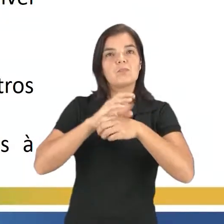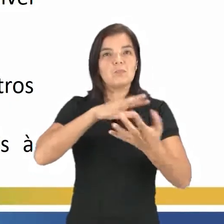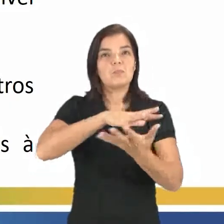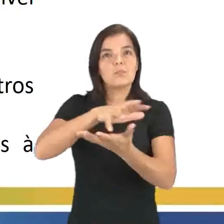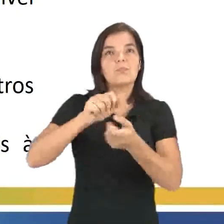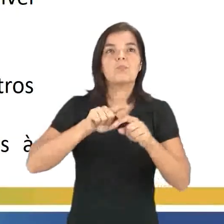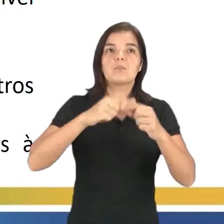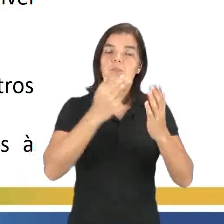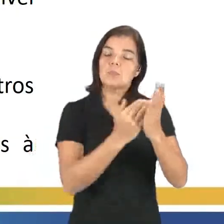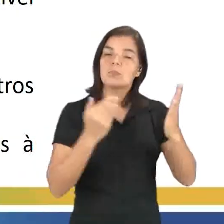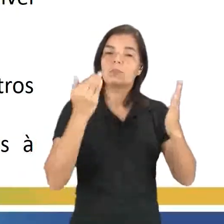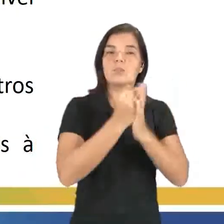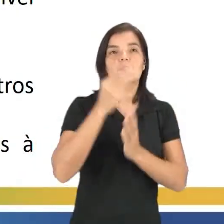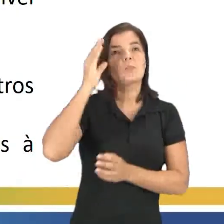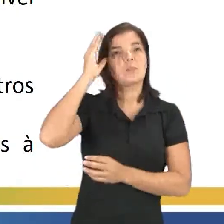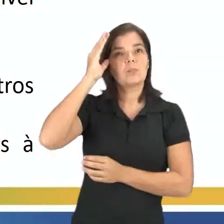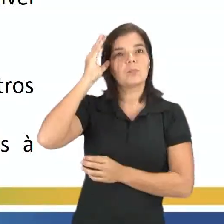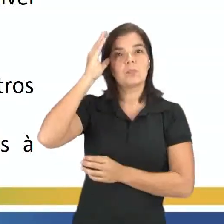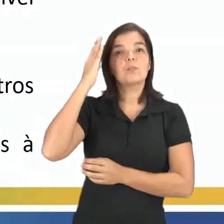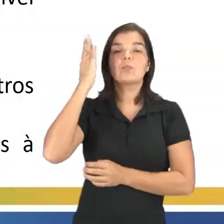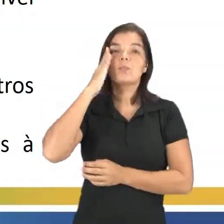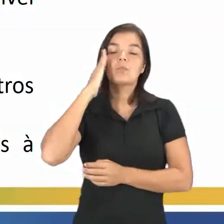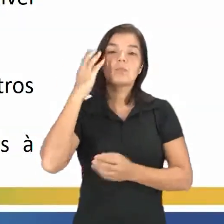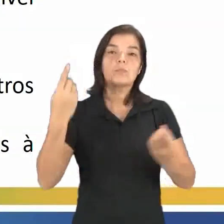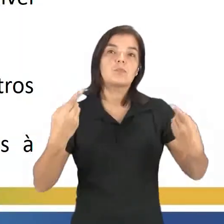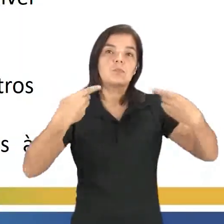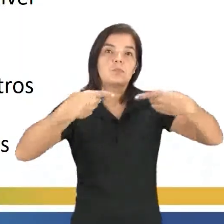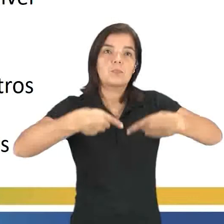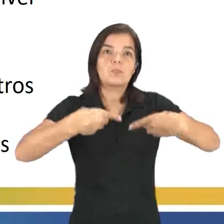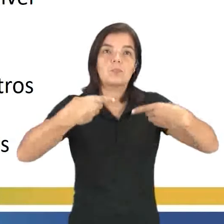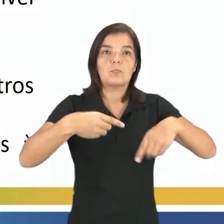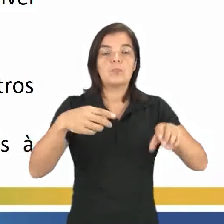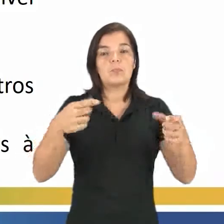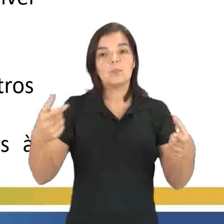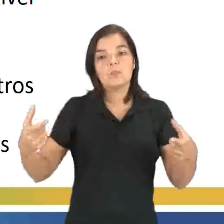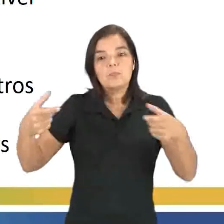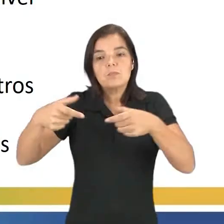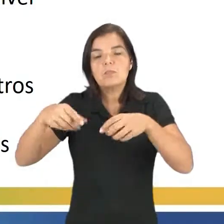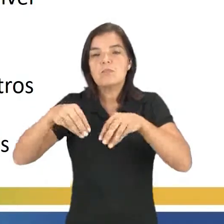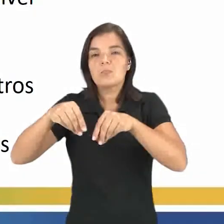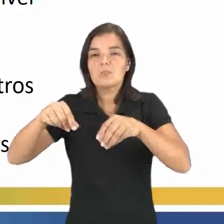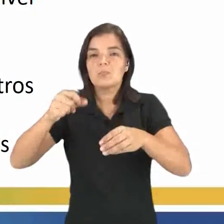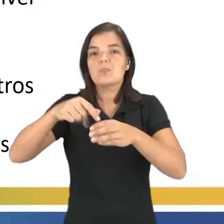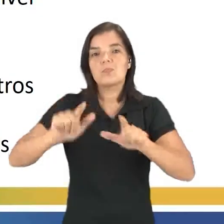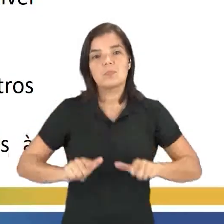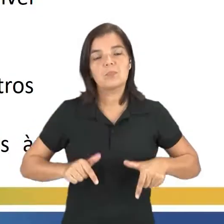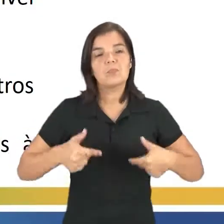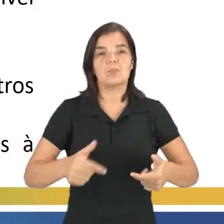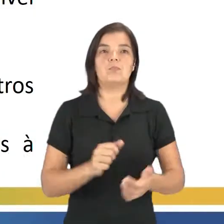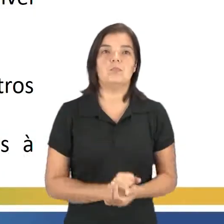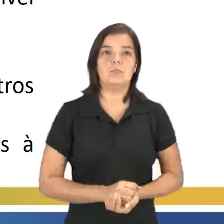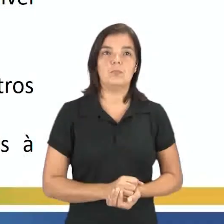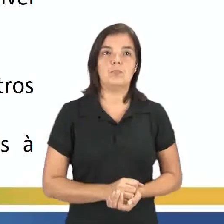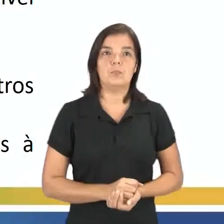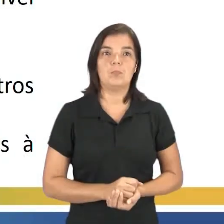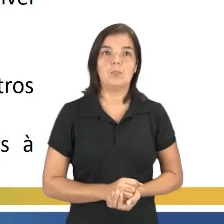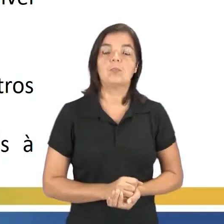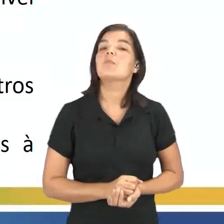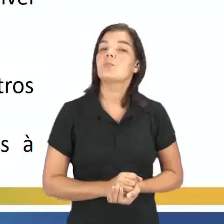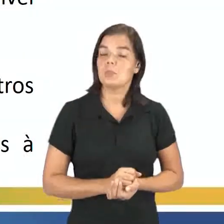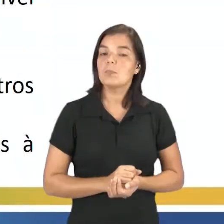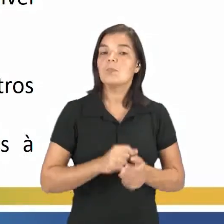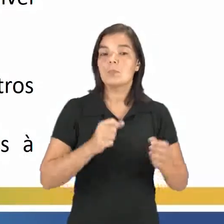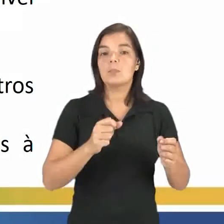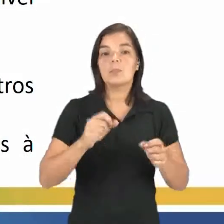mundial para aumentar a conscientização e entendimento dos desafios que os pequenos agricultores enfrentam. A agricultura familiar no